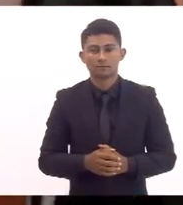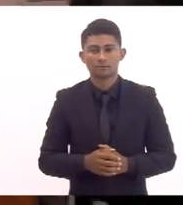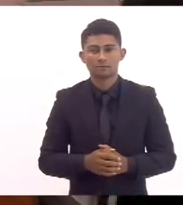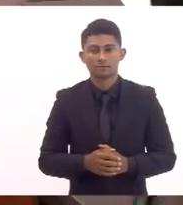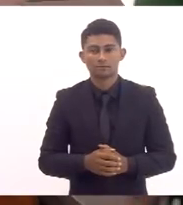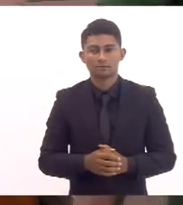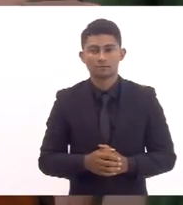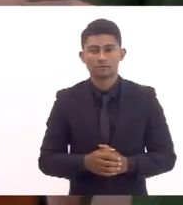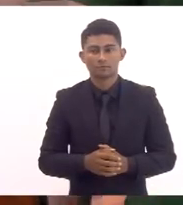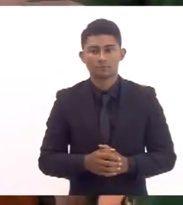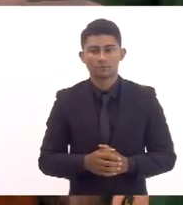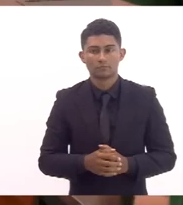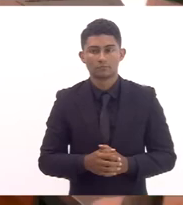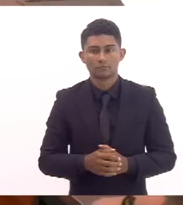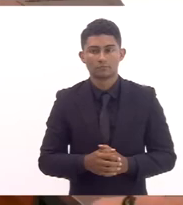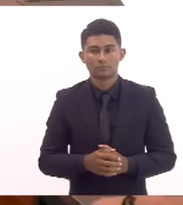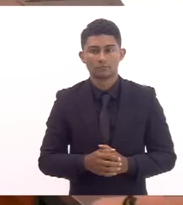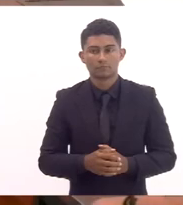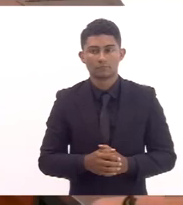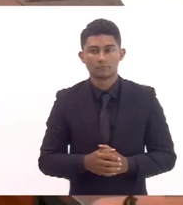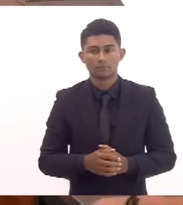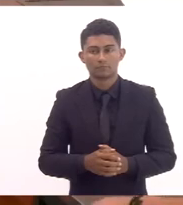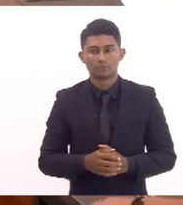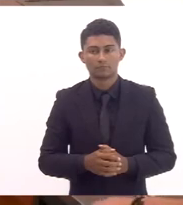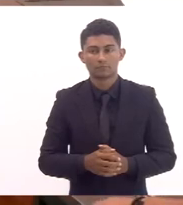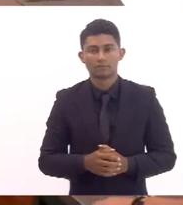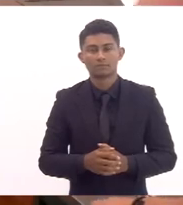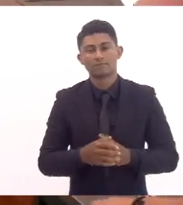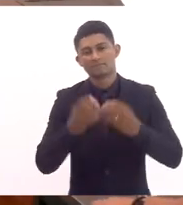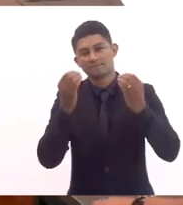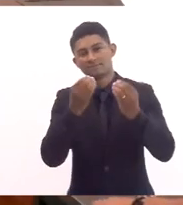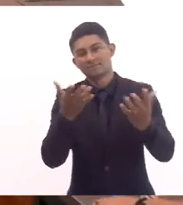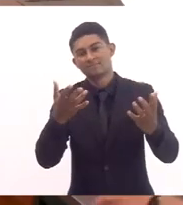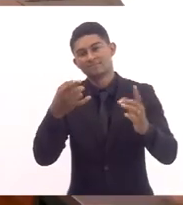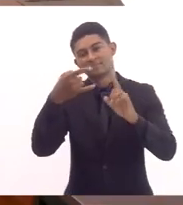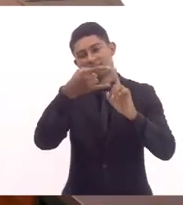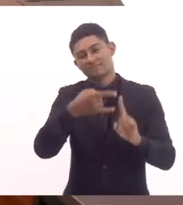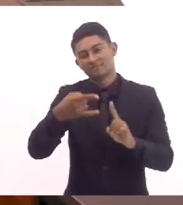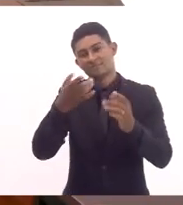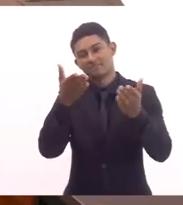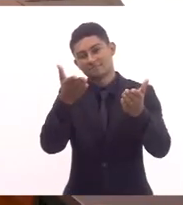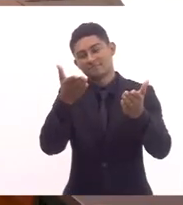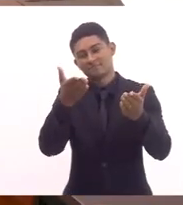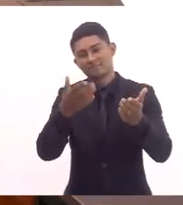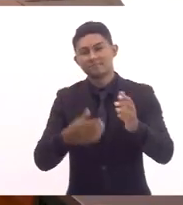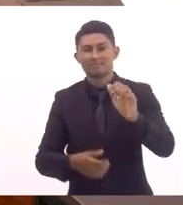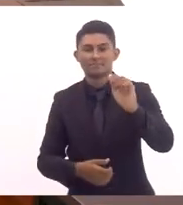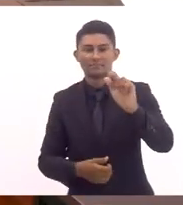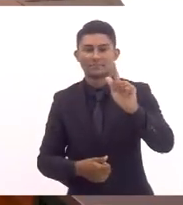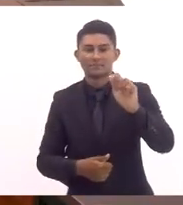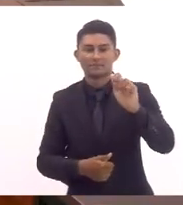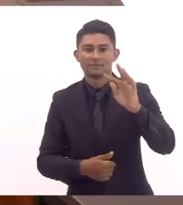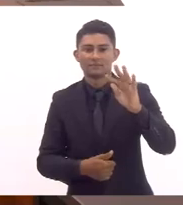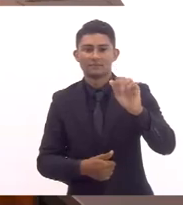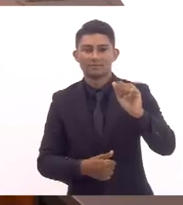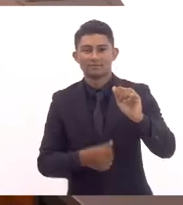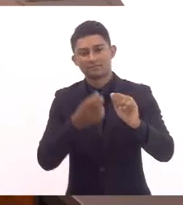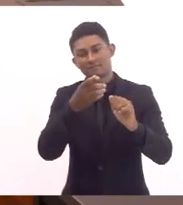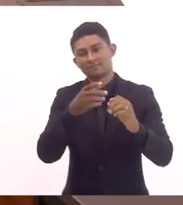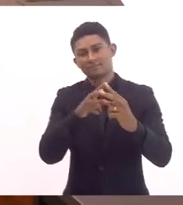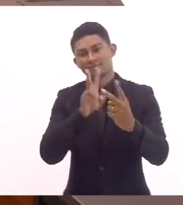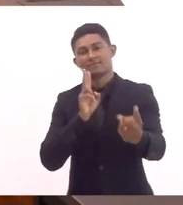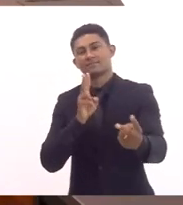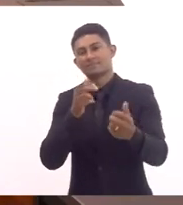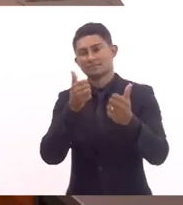bom então vamos oferecer online para ela matar aqui brigada